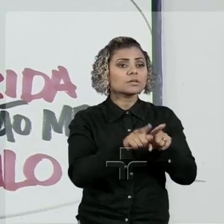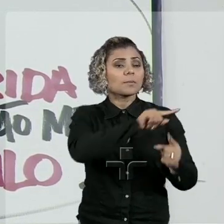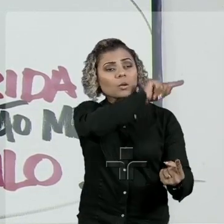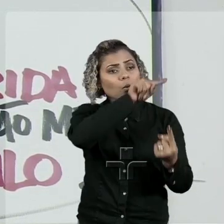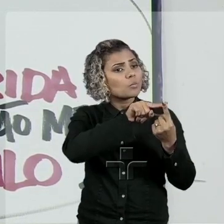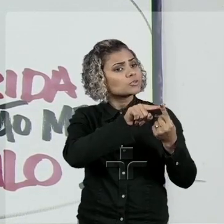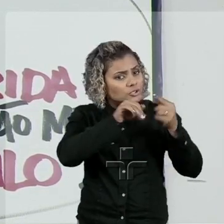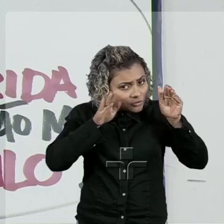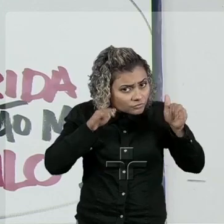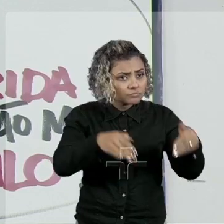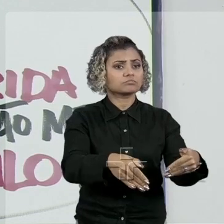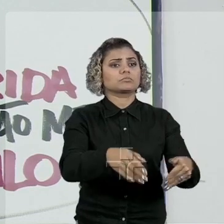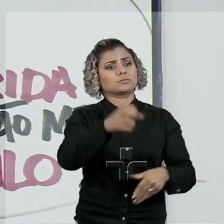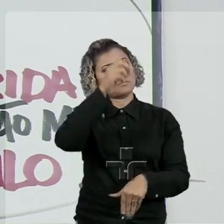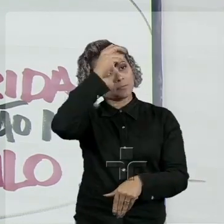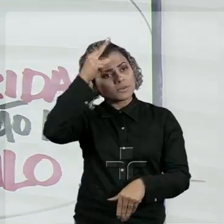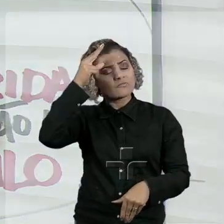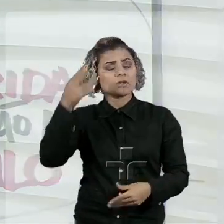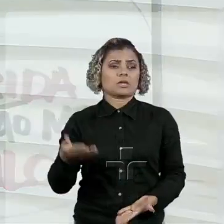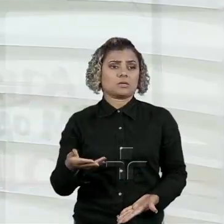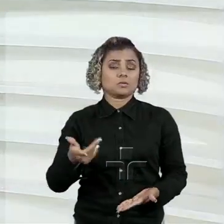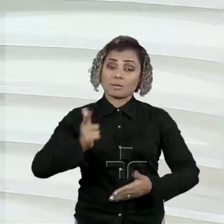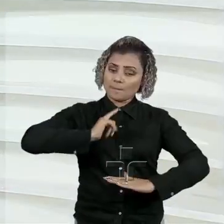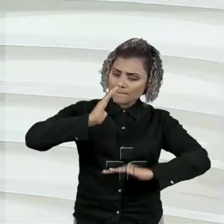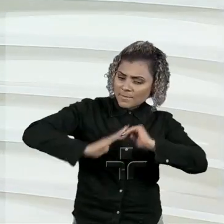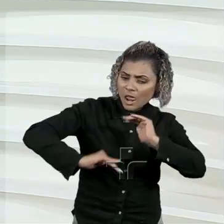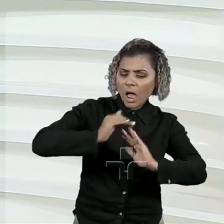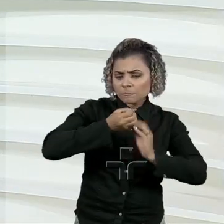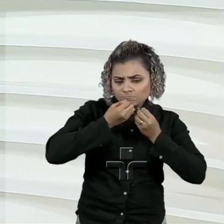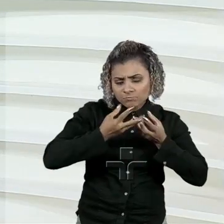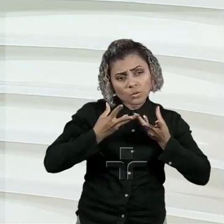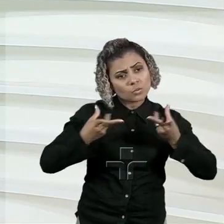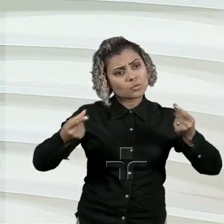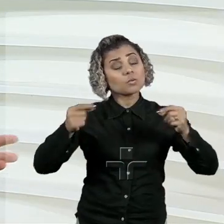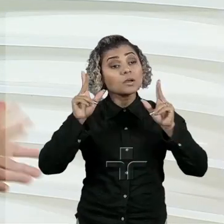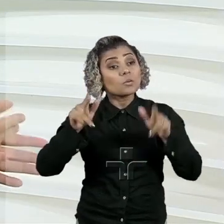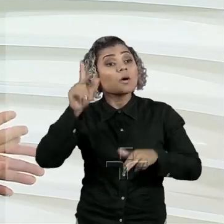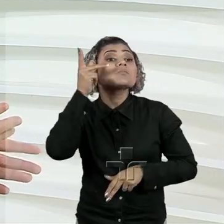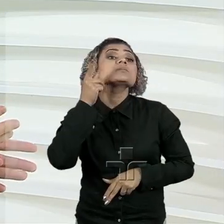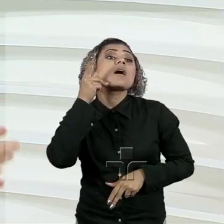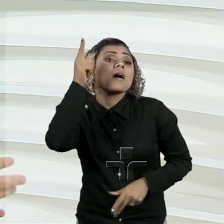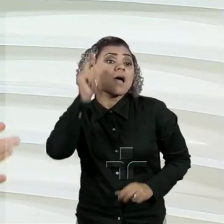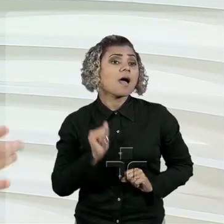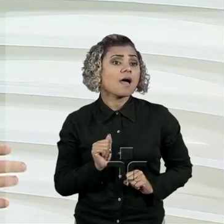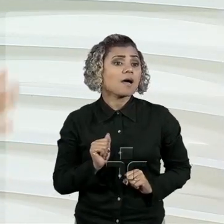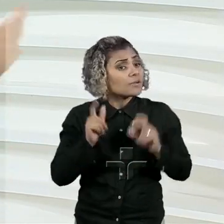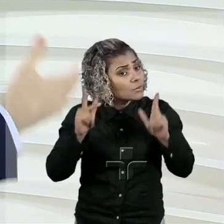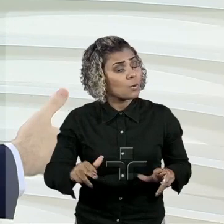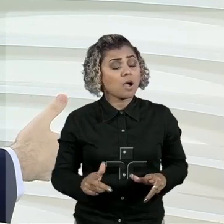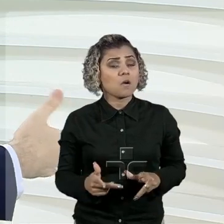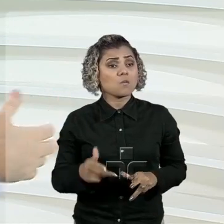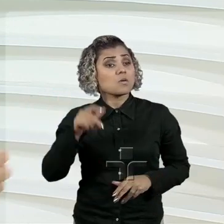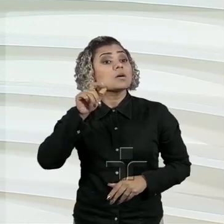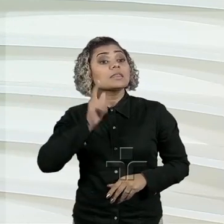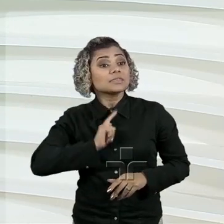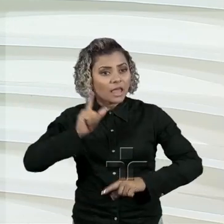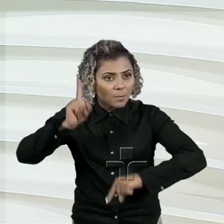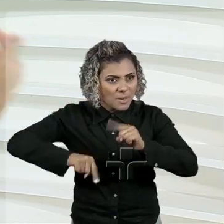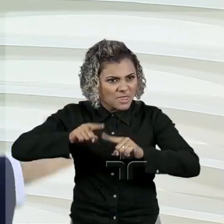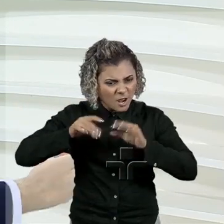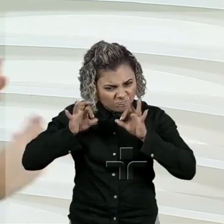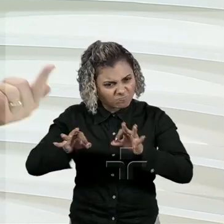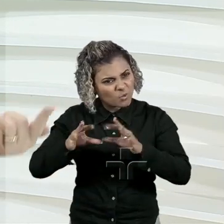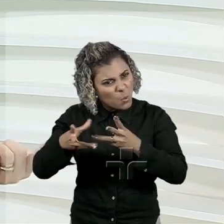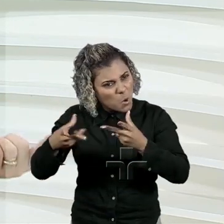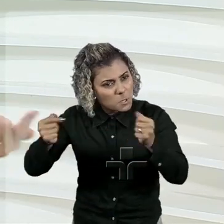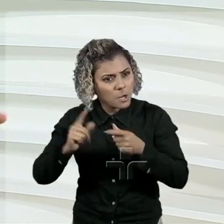objetivo da vida dos prefeitos. Boas práticas, como a gente vê lá no Ceará, por exemplo, uma das grandes coisas é que eles fazem o material estruturado, eles